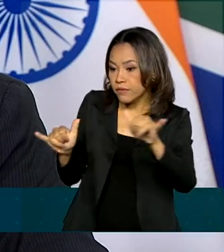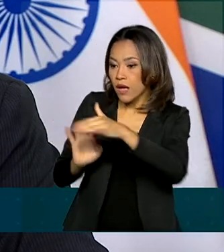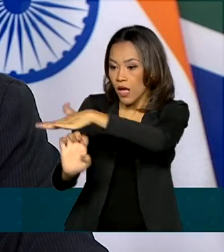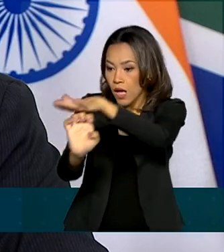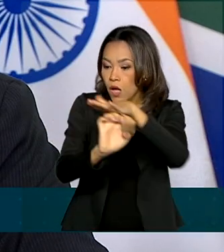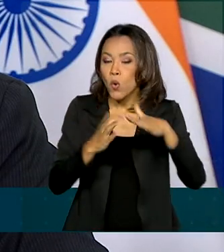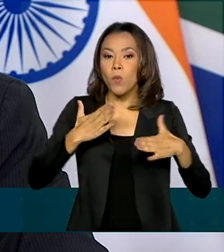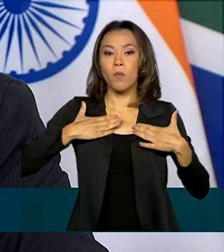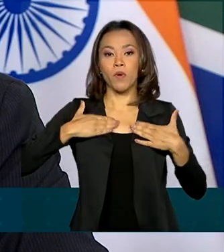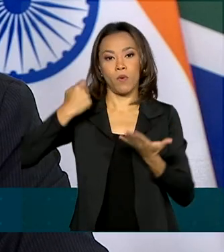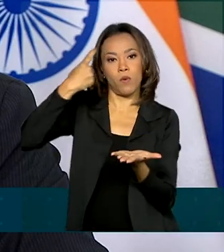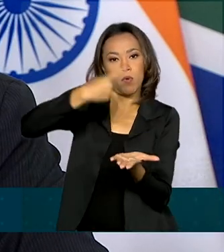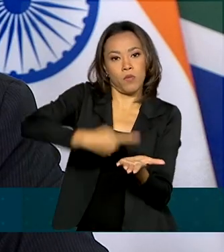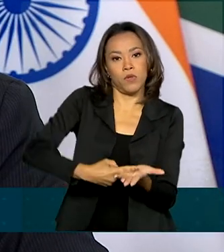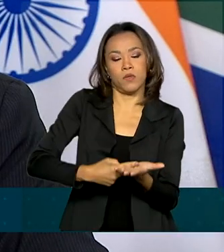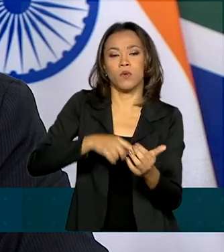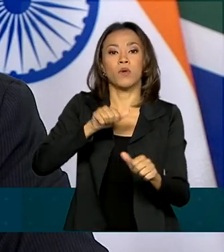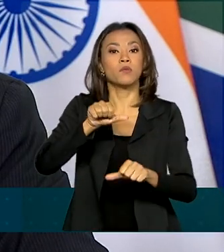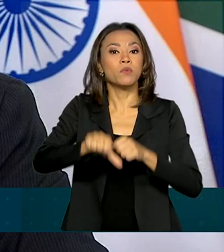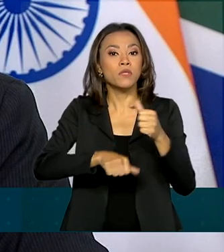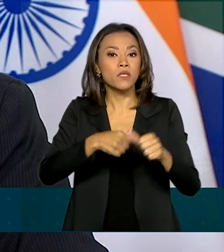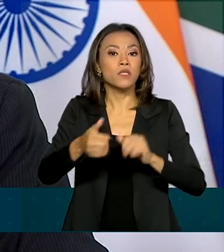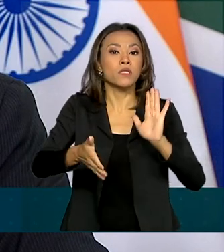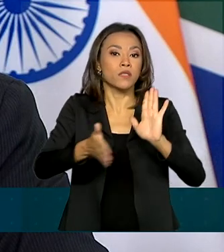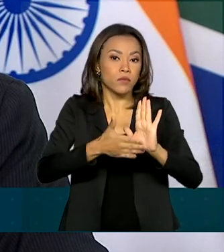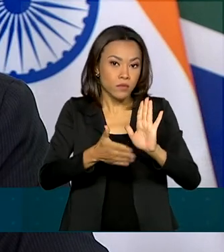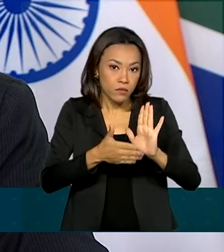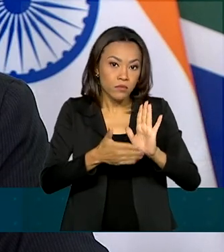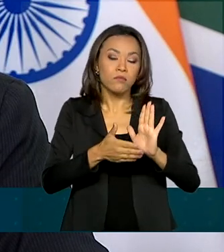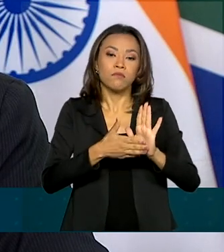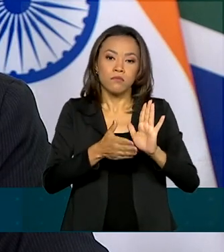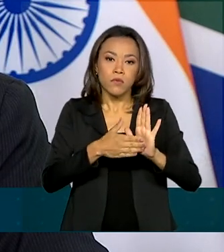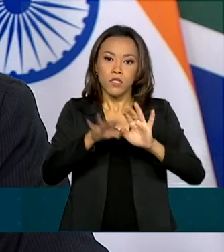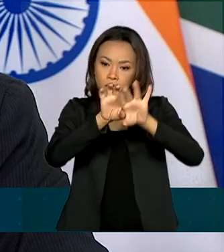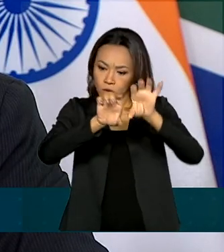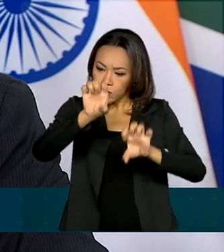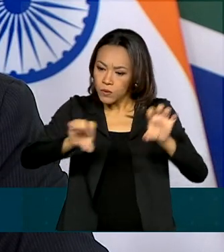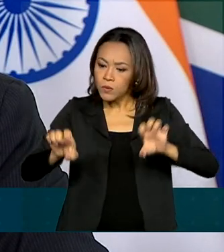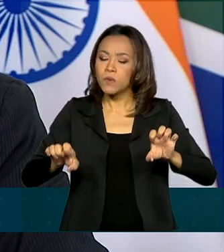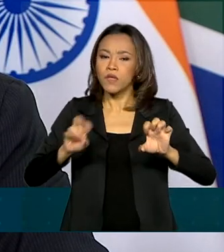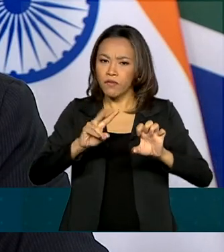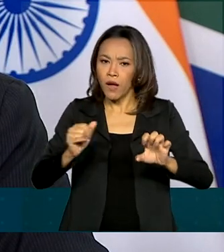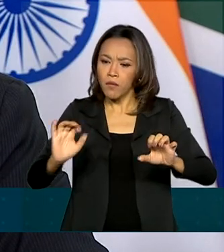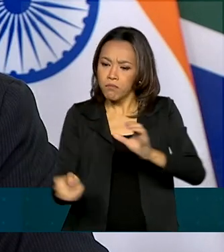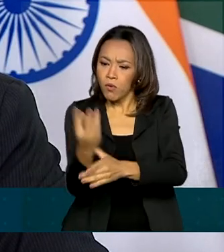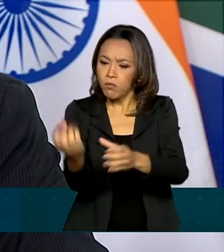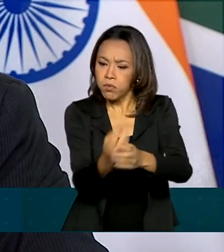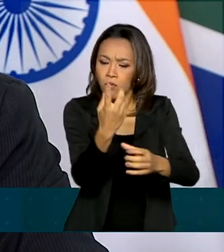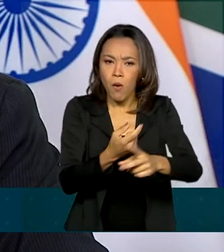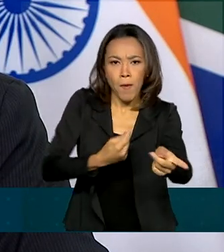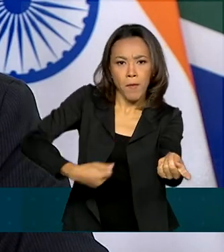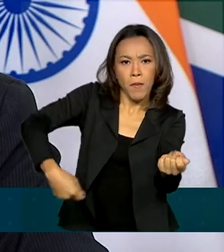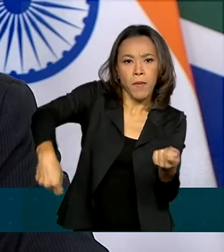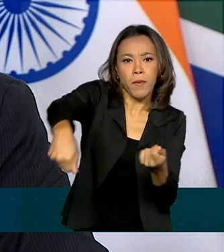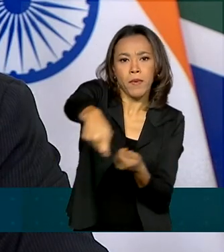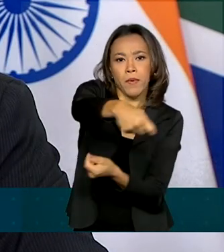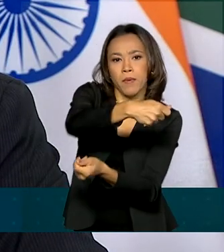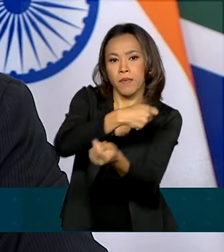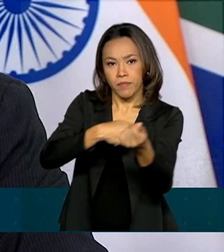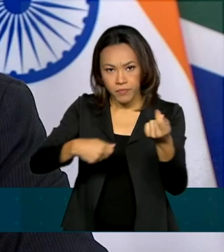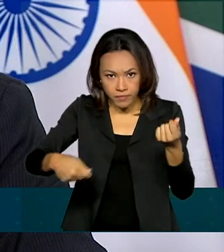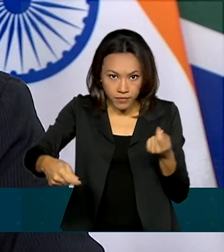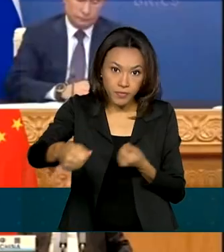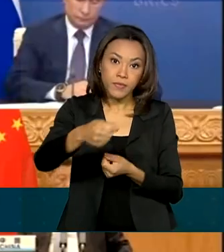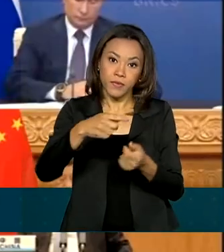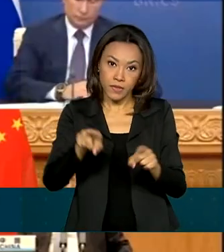estruturais que garantiram um melhor ambiente de negócios com a consequente aumento da produtividade e dos fluxos